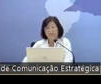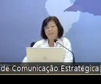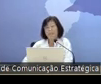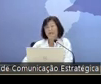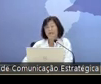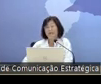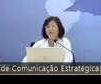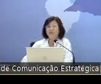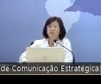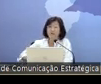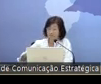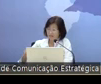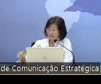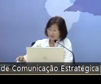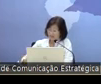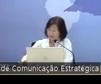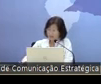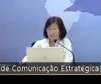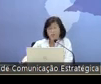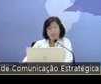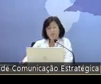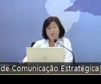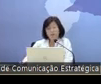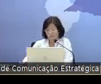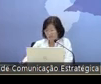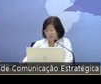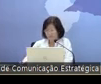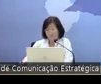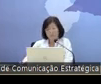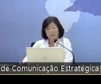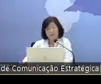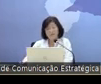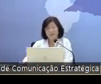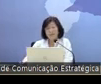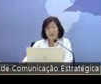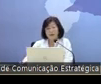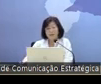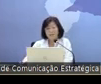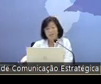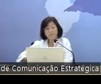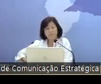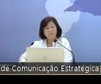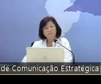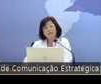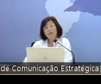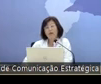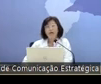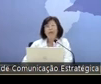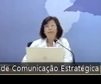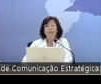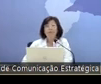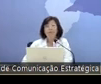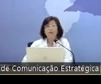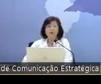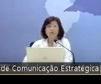Nossa tá para que a gente possa alimentar o nosso banco o banco estadual é